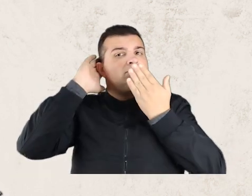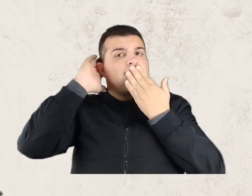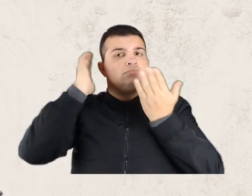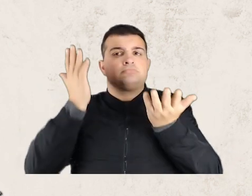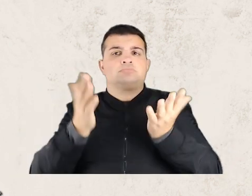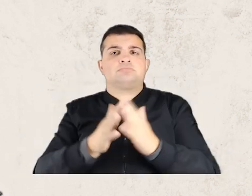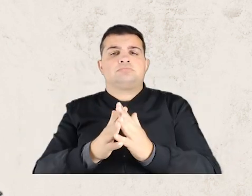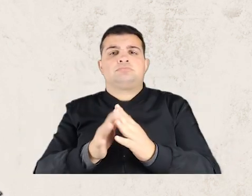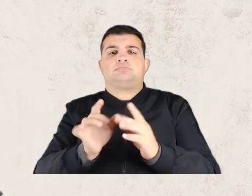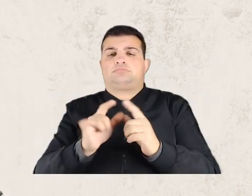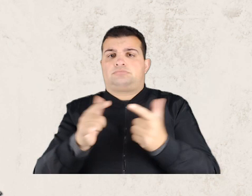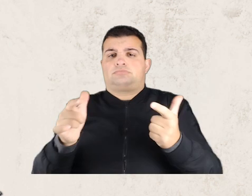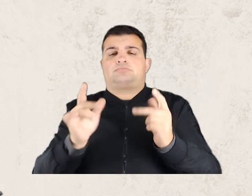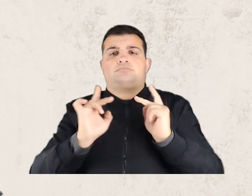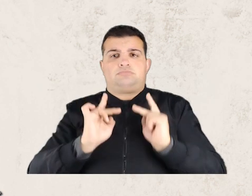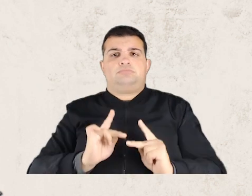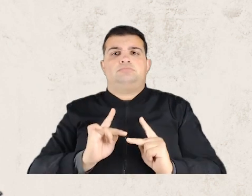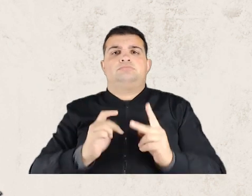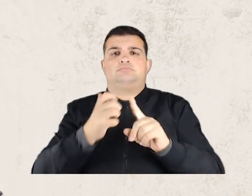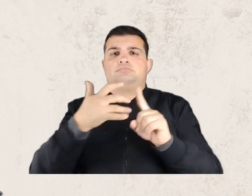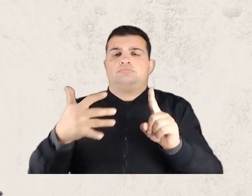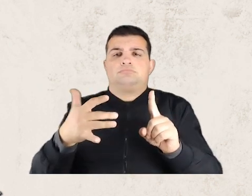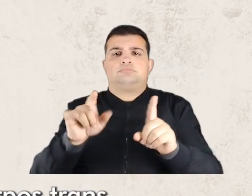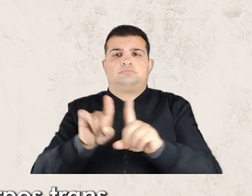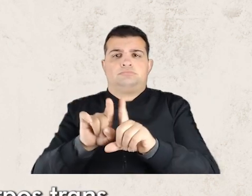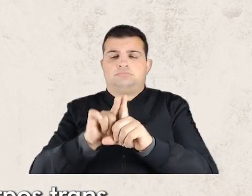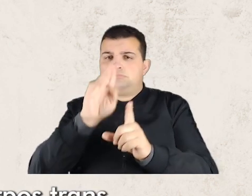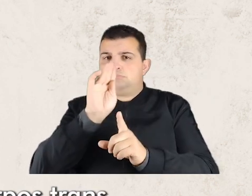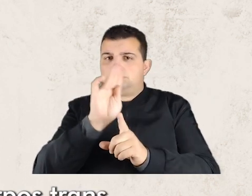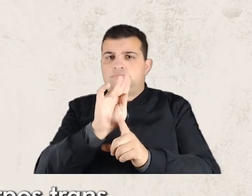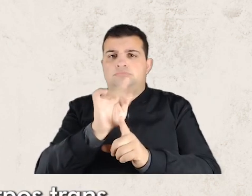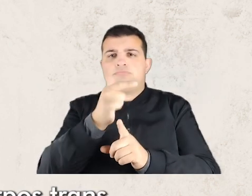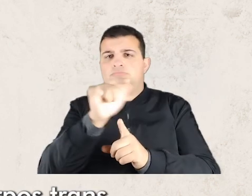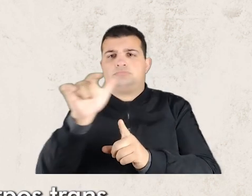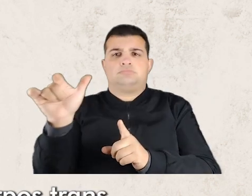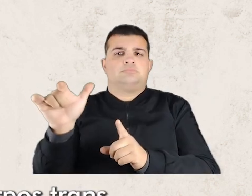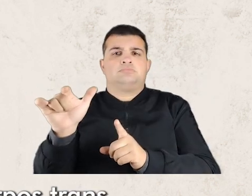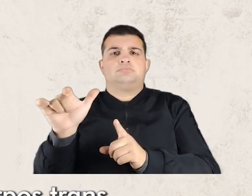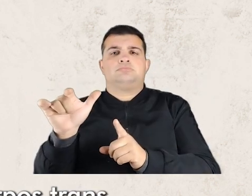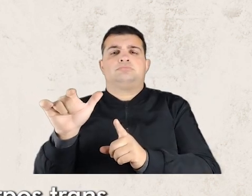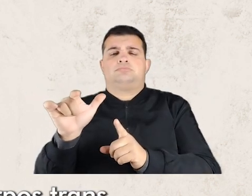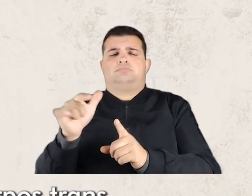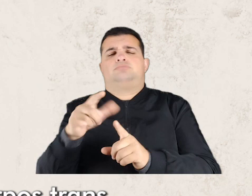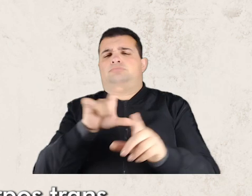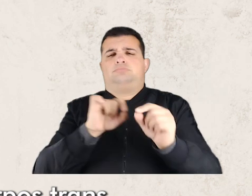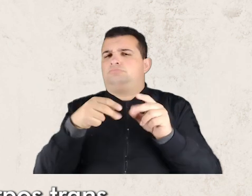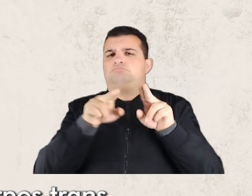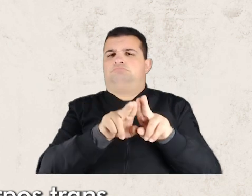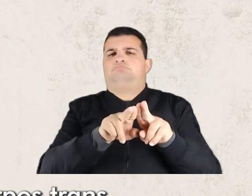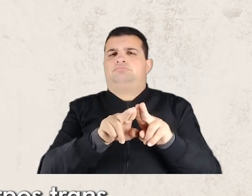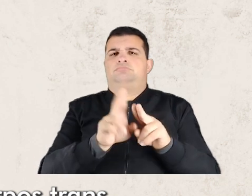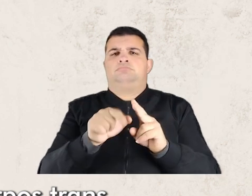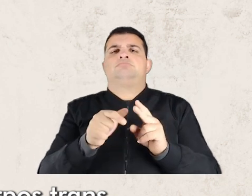de desumanização das pessoas negras, desumanização das pessoas da população